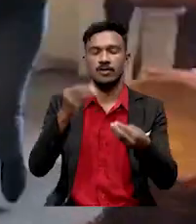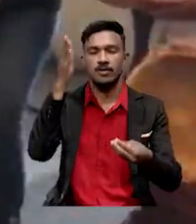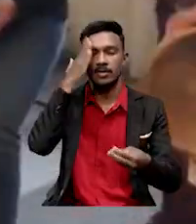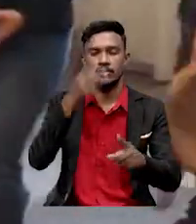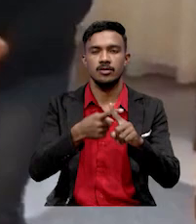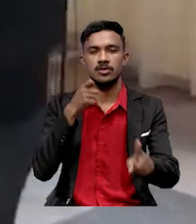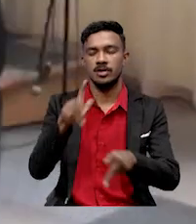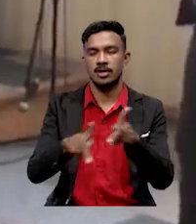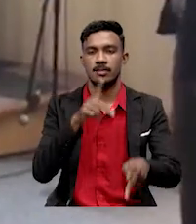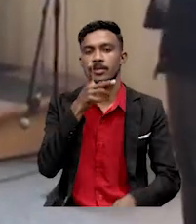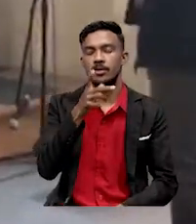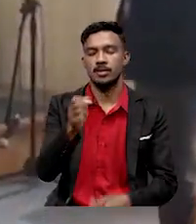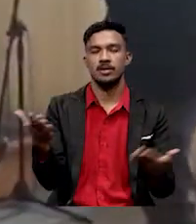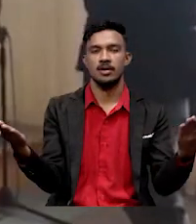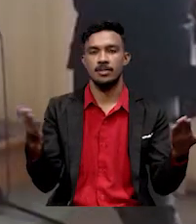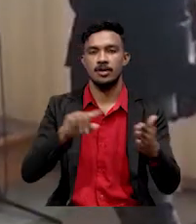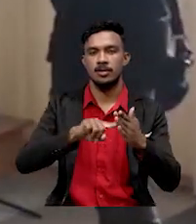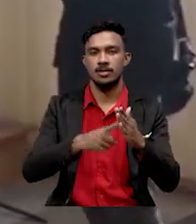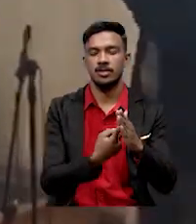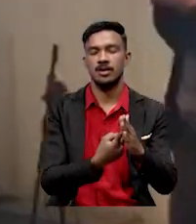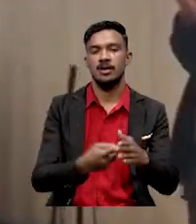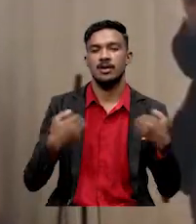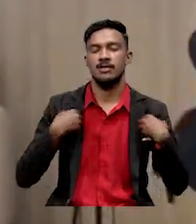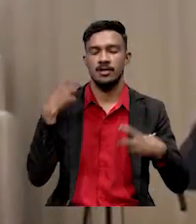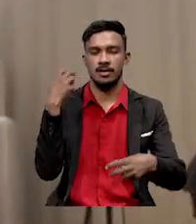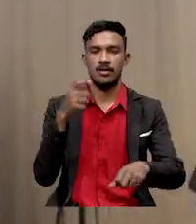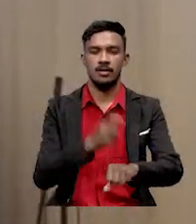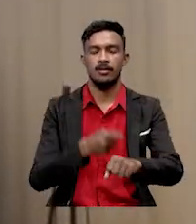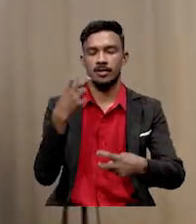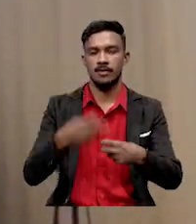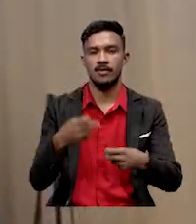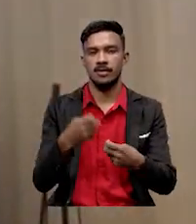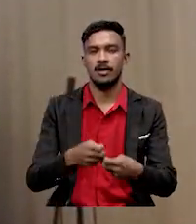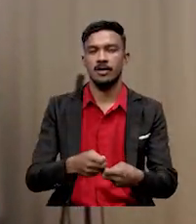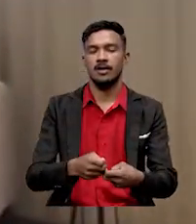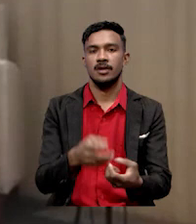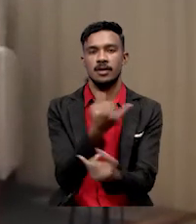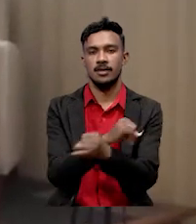povo portuguesa, nebe hahu kedas ia momento difícil, ia luta ba ukun rasikan.